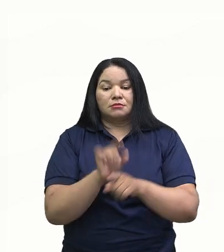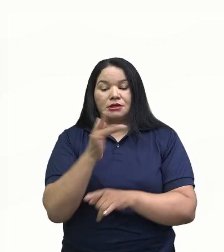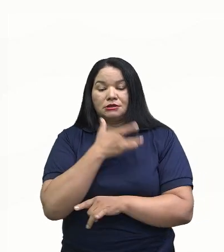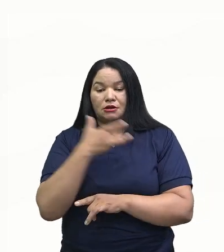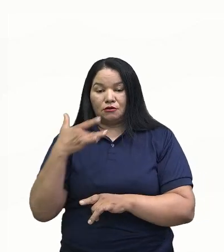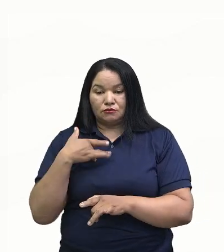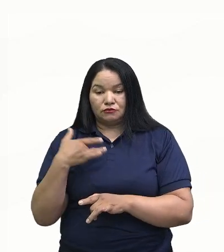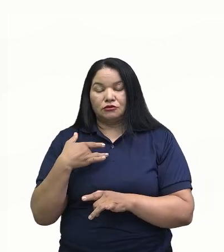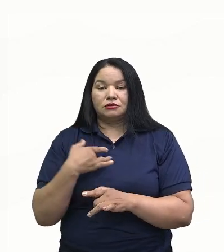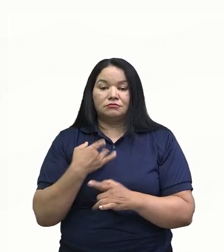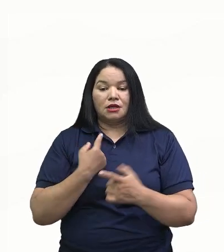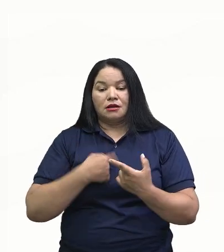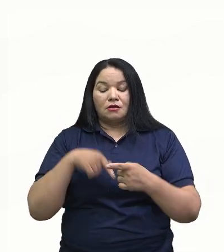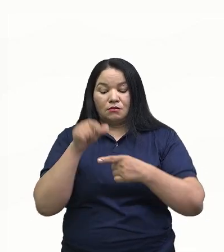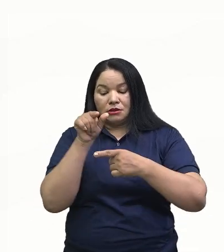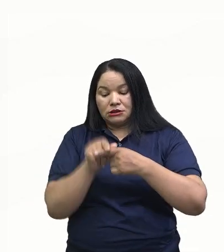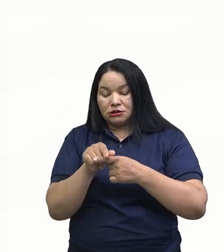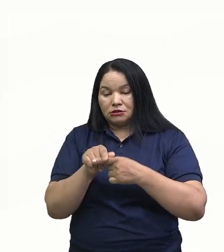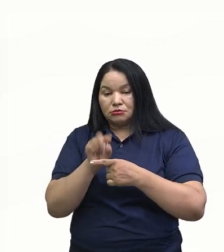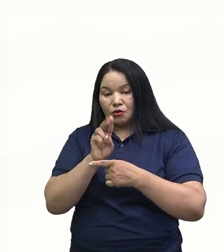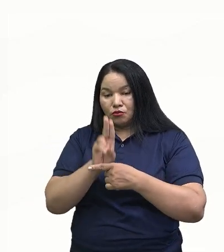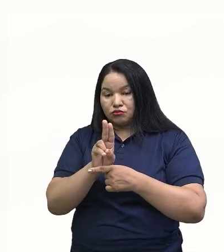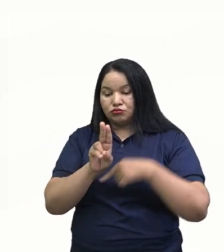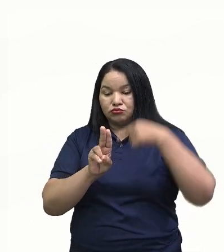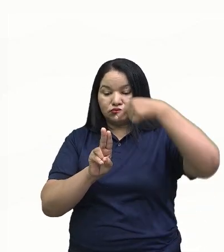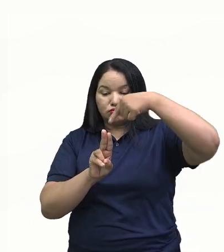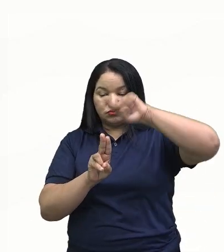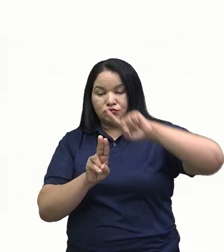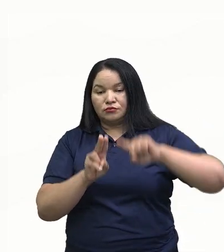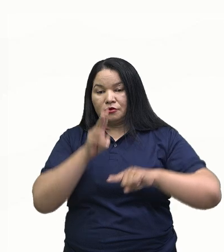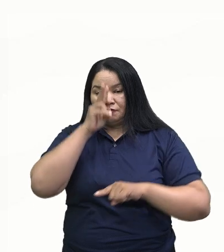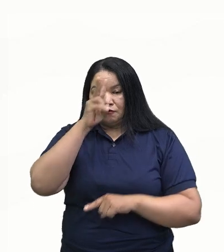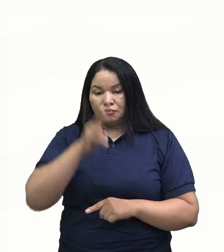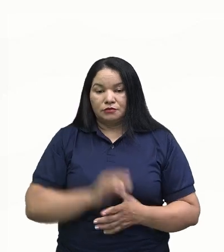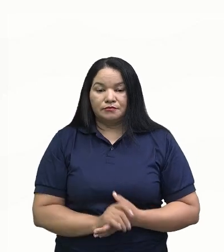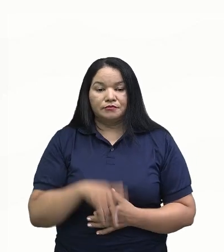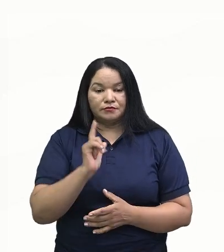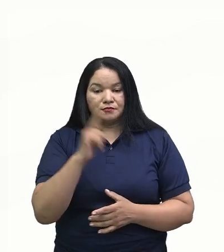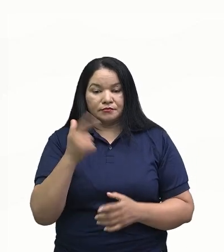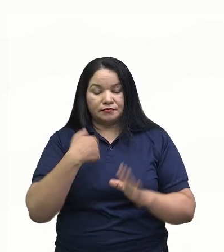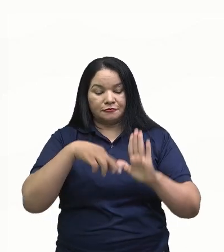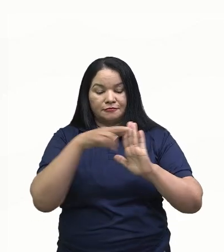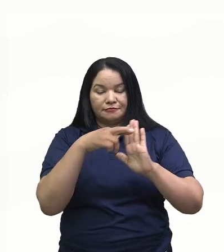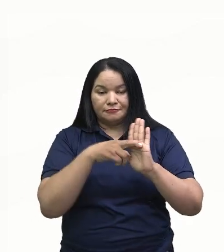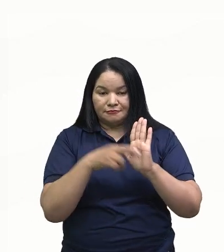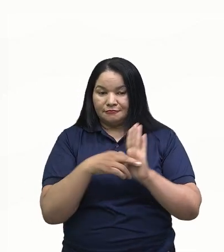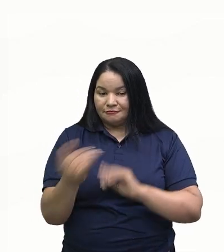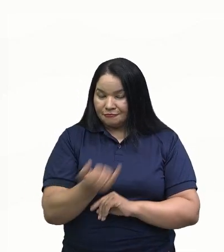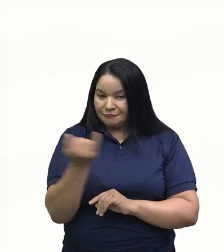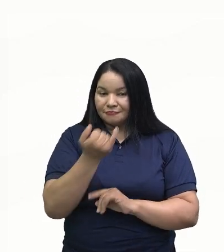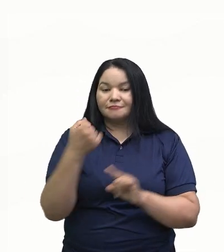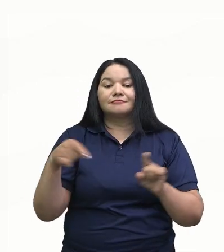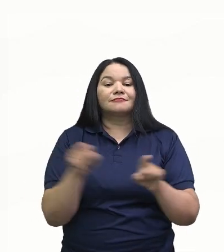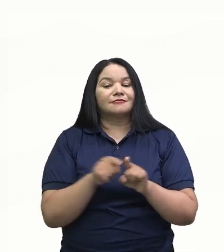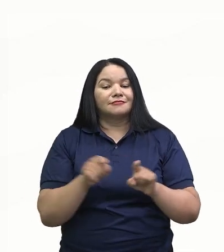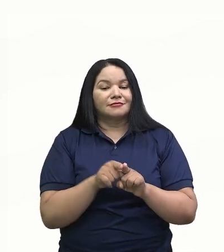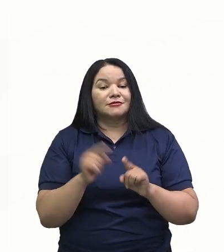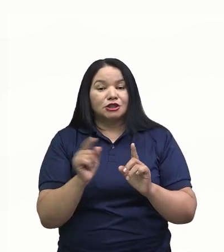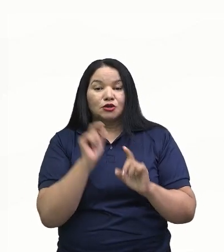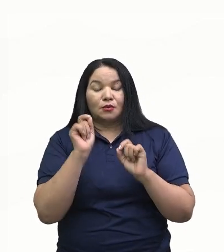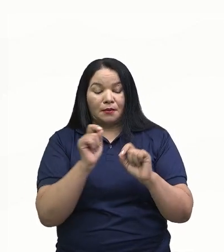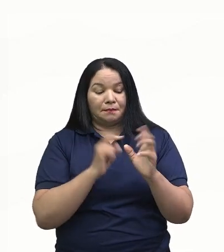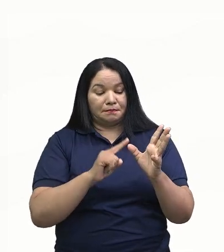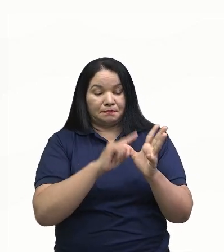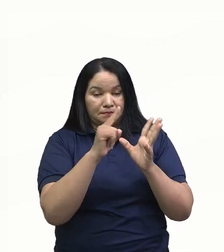Perceberam? Então, agora a gente vai para uma outra regrinha importante também dos